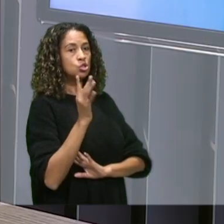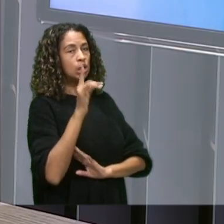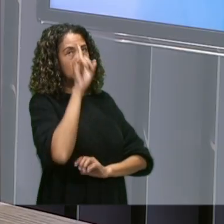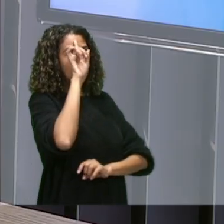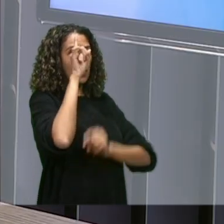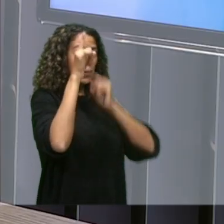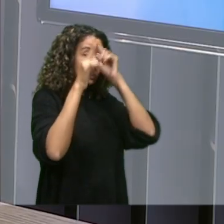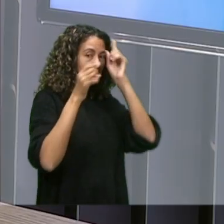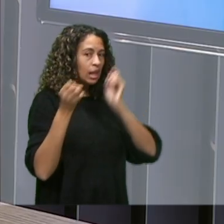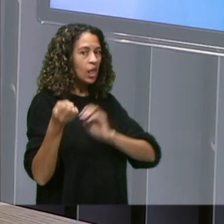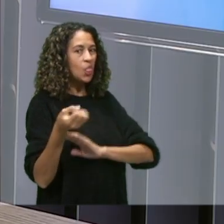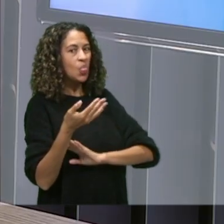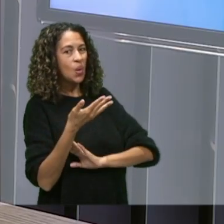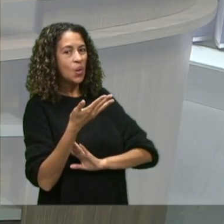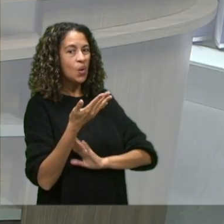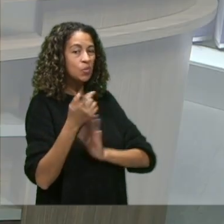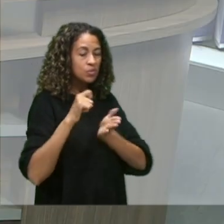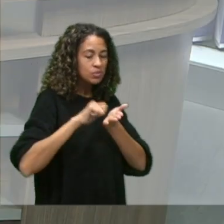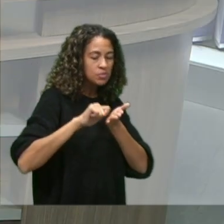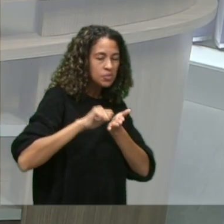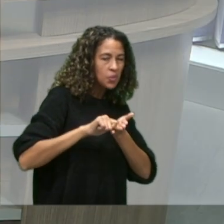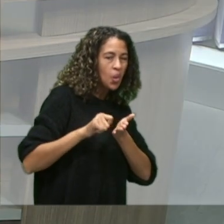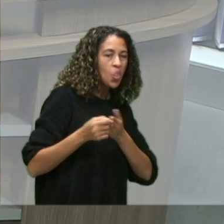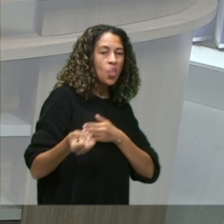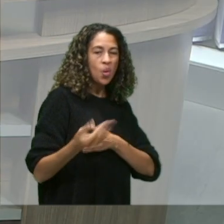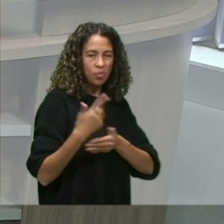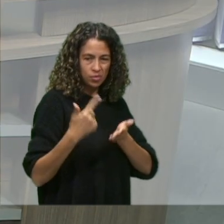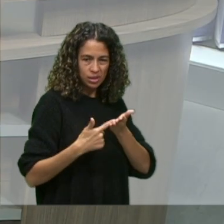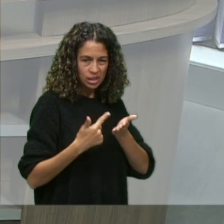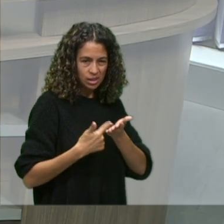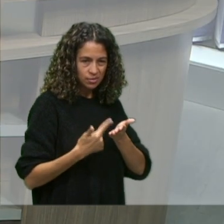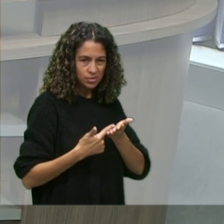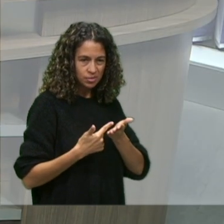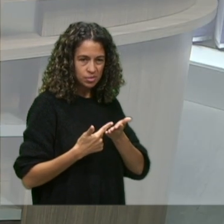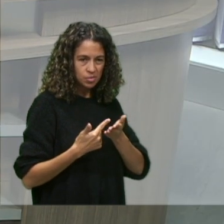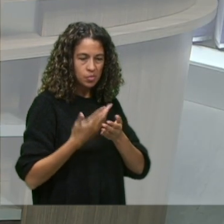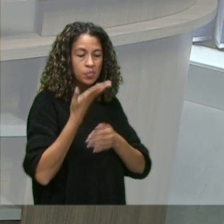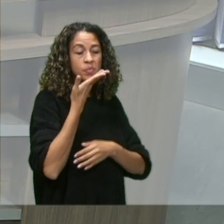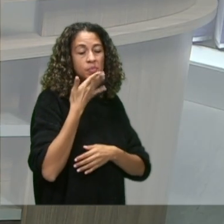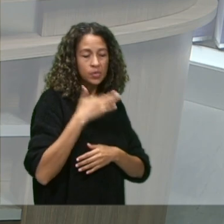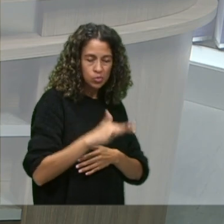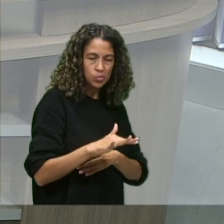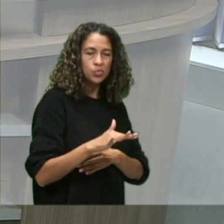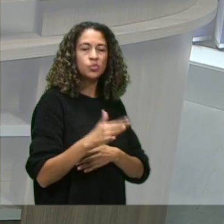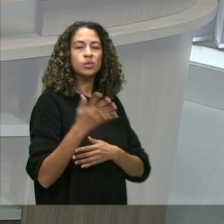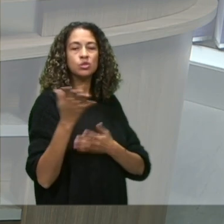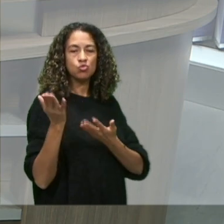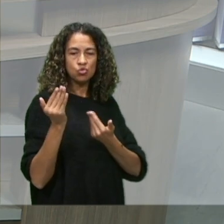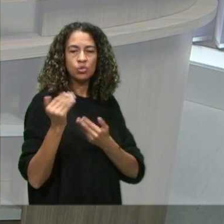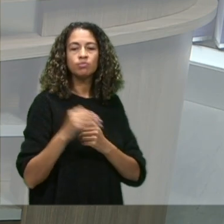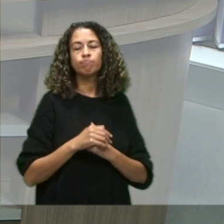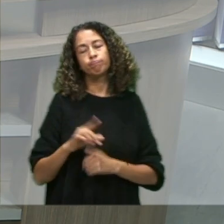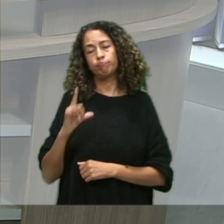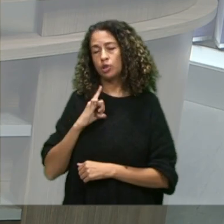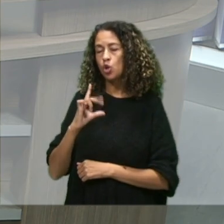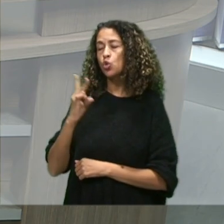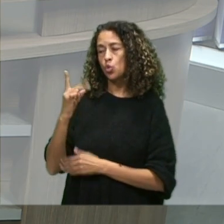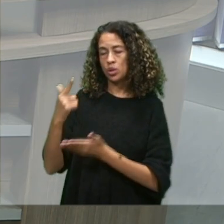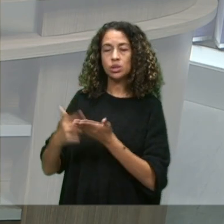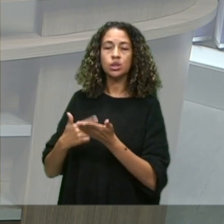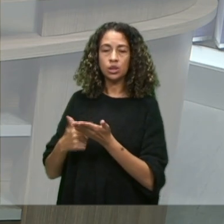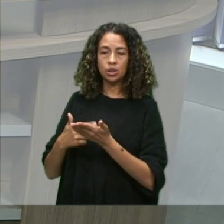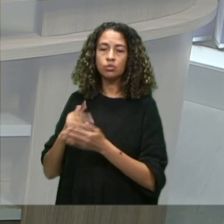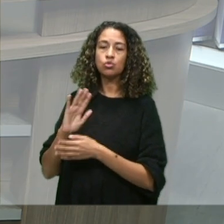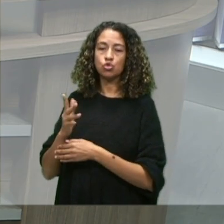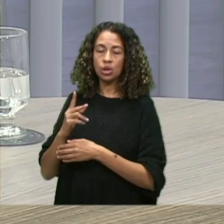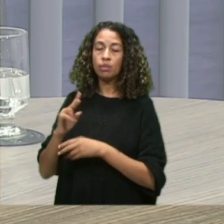ideias fermentando para novos livros para o público infanto-juvenil? Eu tenho 2 livros, né, que são